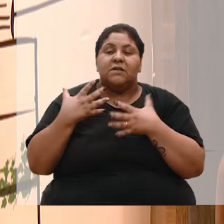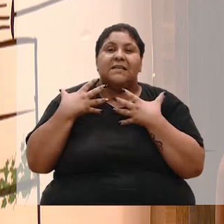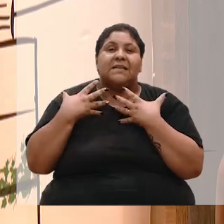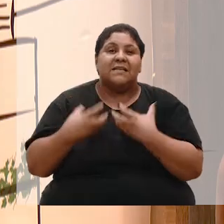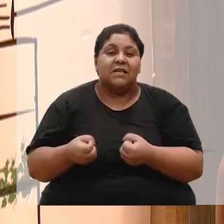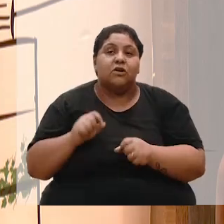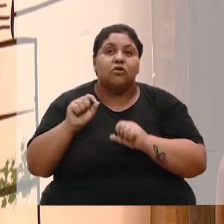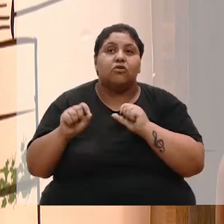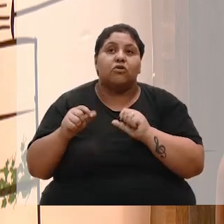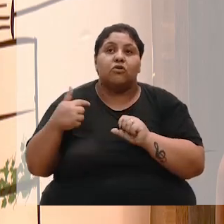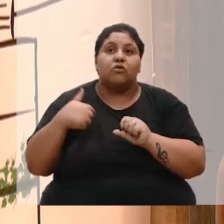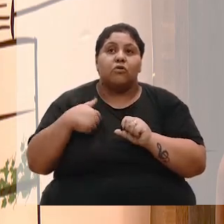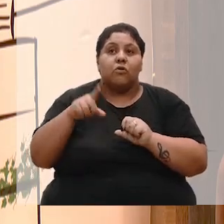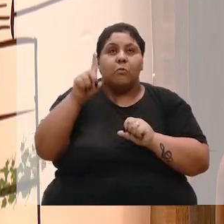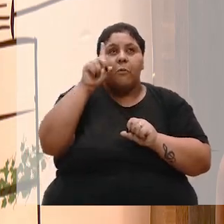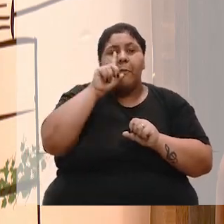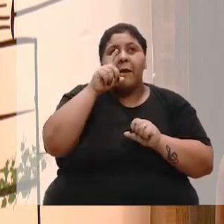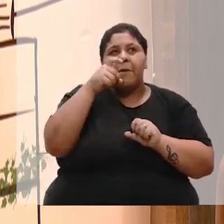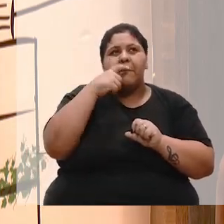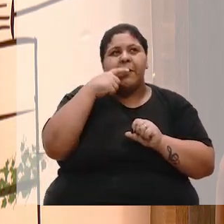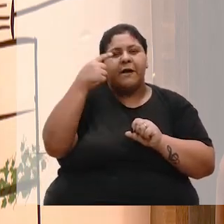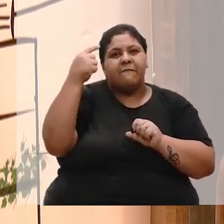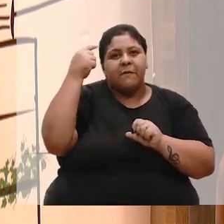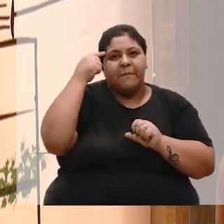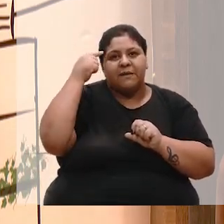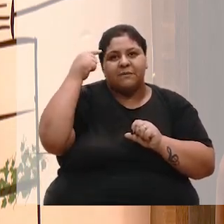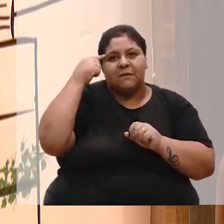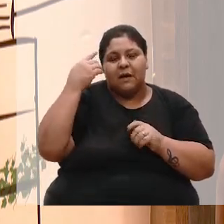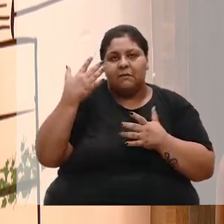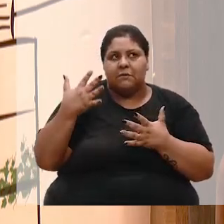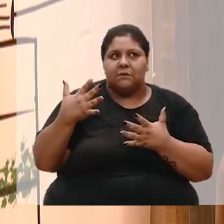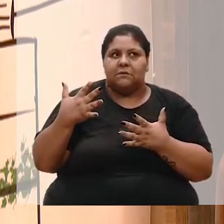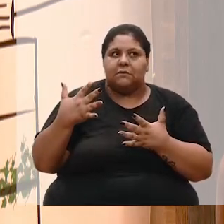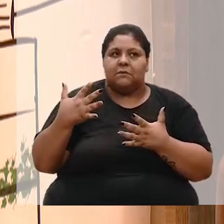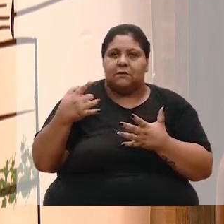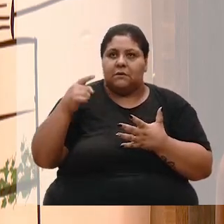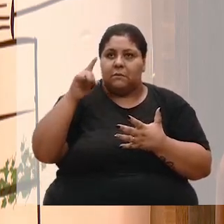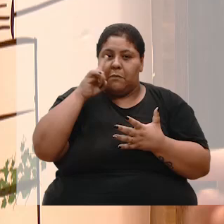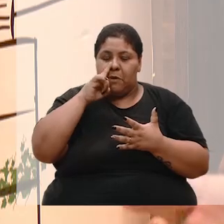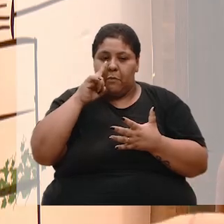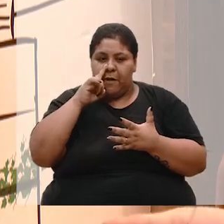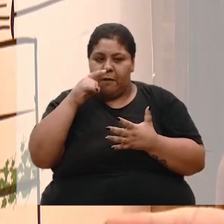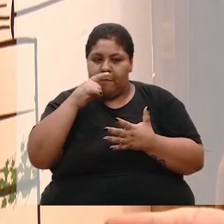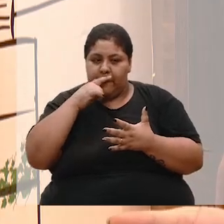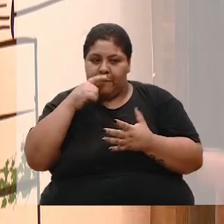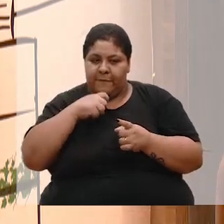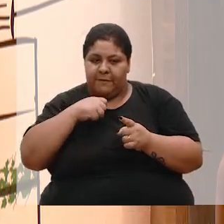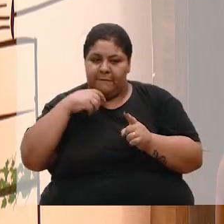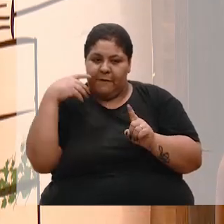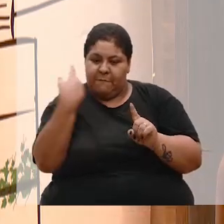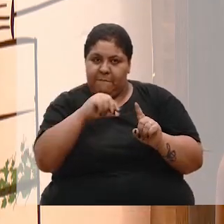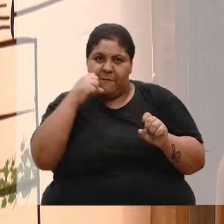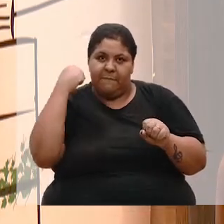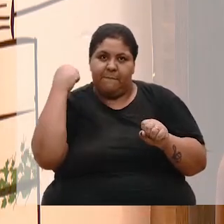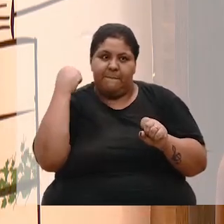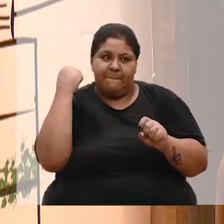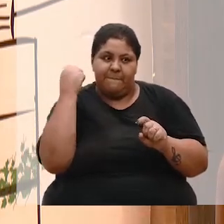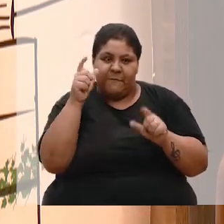O que o meu pai vai pensar? O que a minha mãe vai pensar? Meu pai vai me bater, minha mãe vai me... Sabe? O que vai